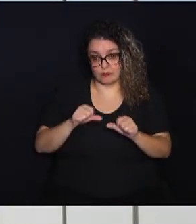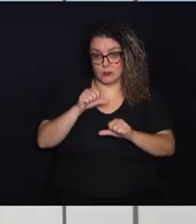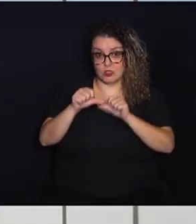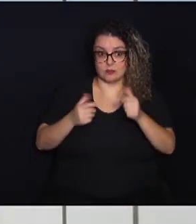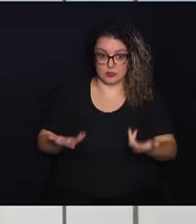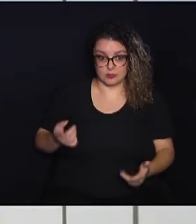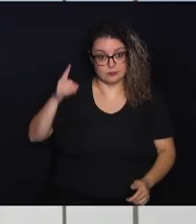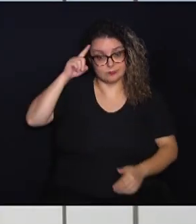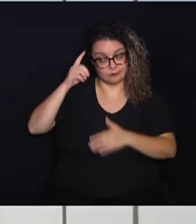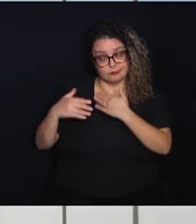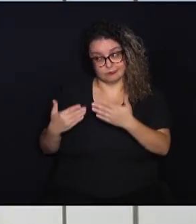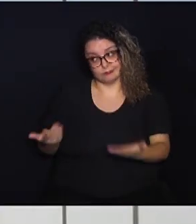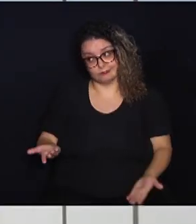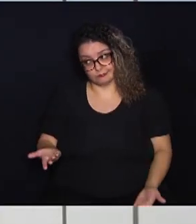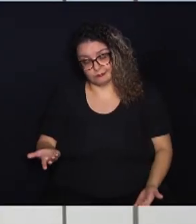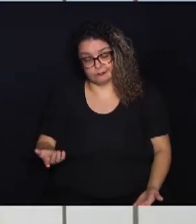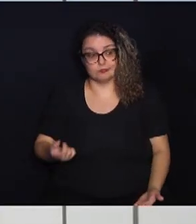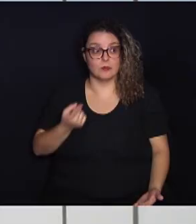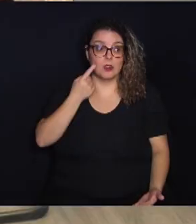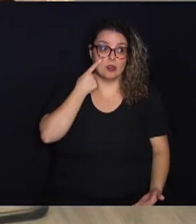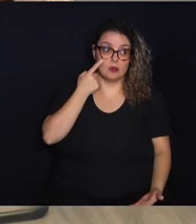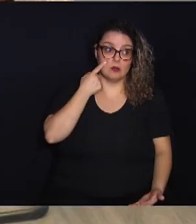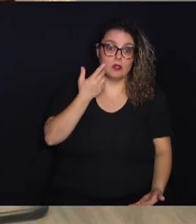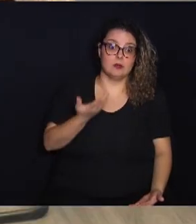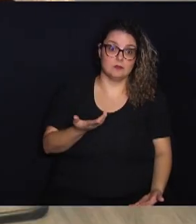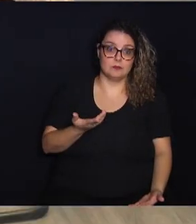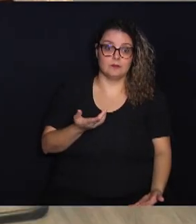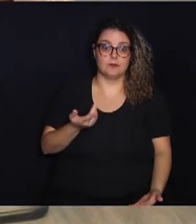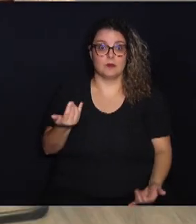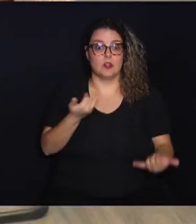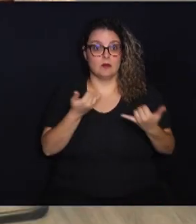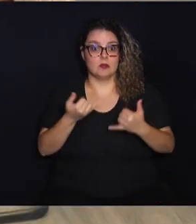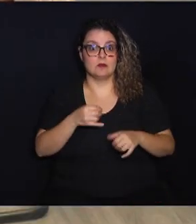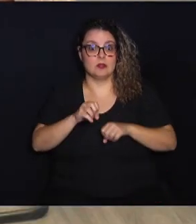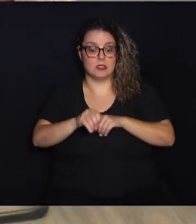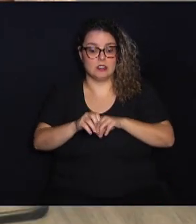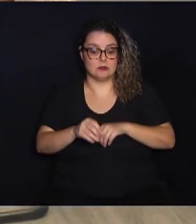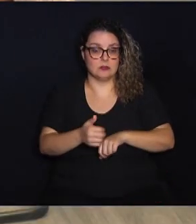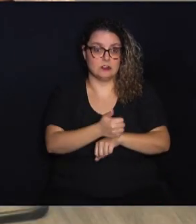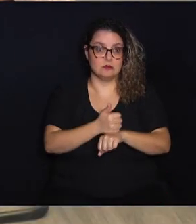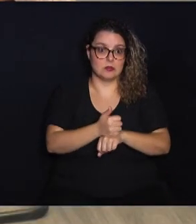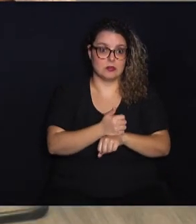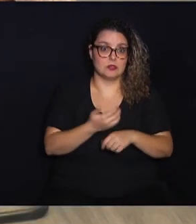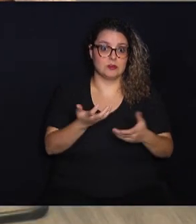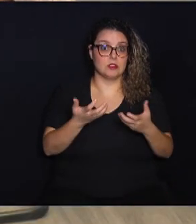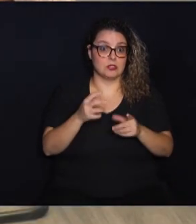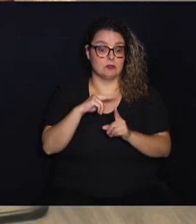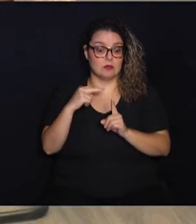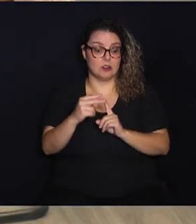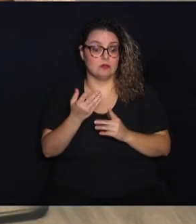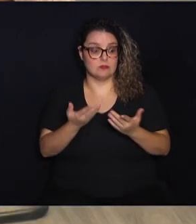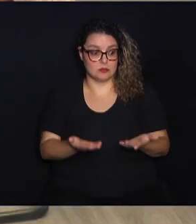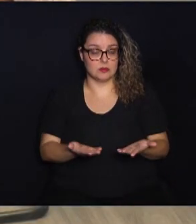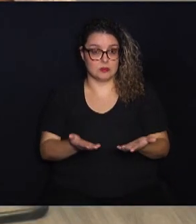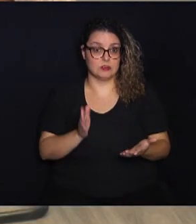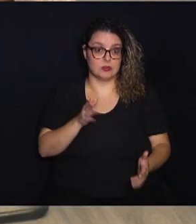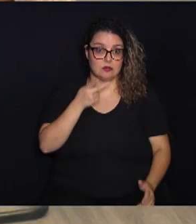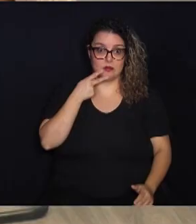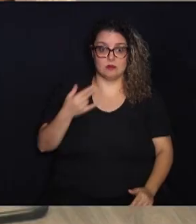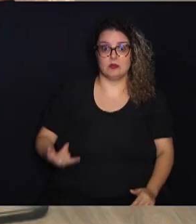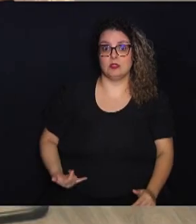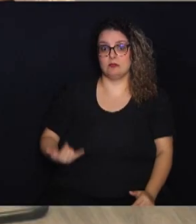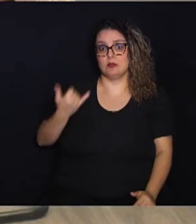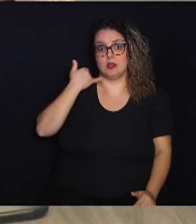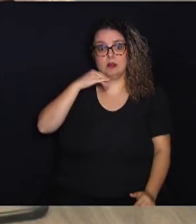sua rotina? Olha só, né? Você me falou que é educadora, né? Então eu já quero o seu ponto de vista sobre, já estamos falando de celular, falando